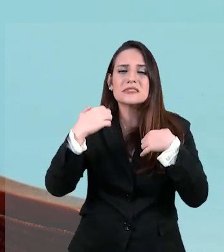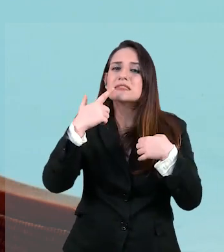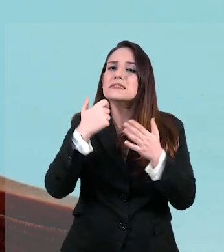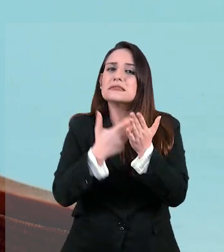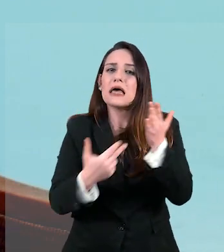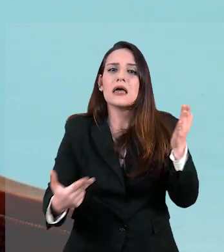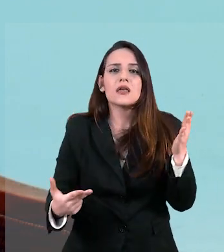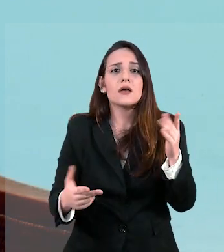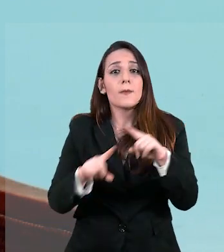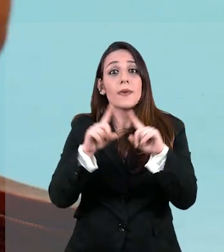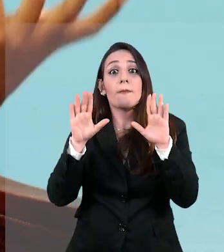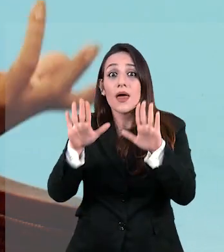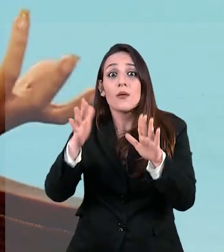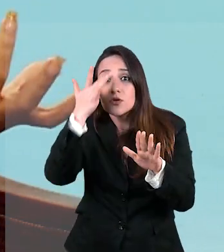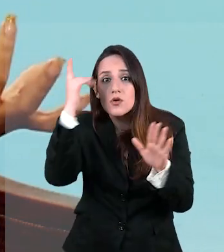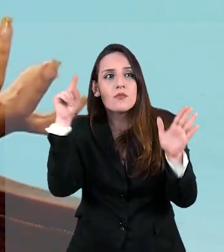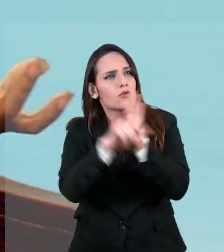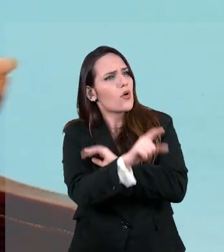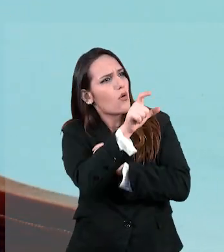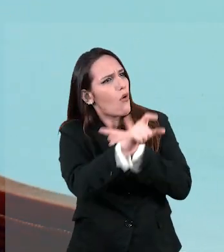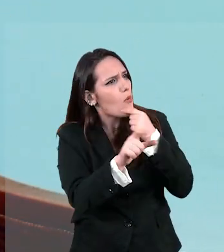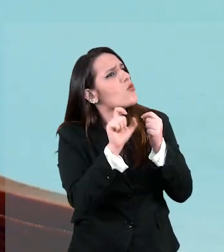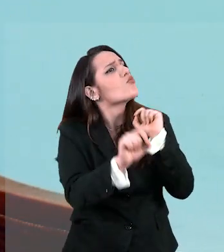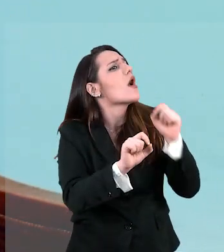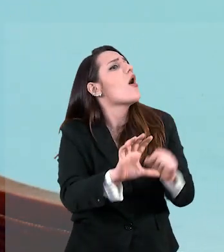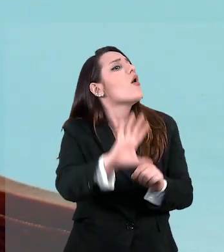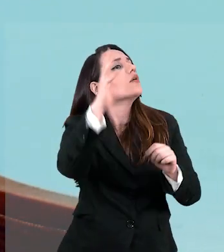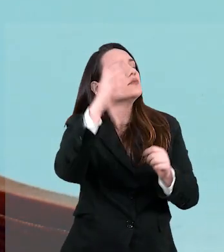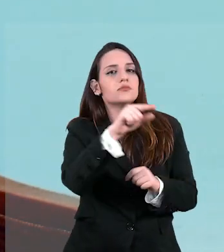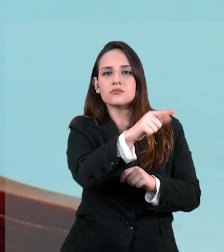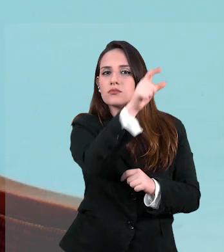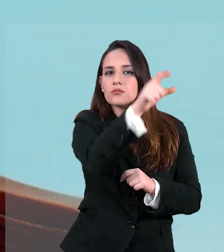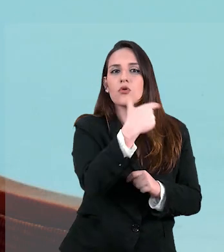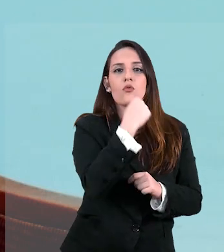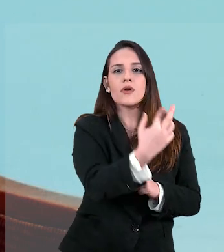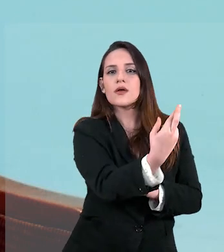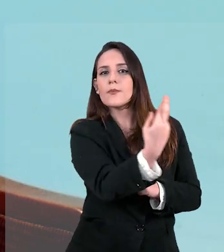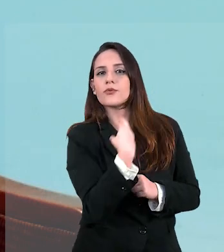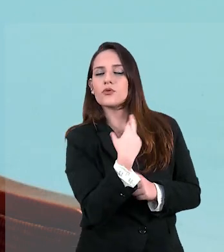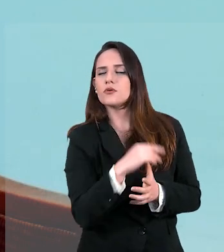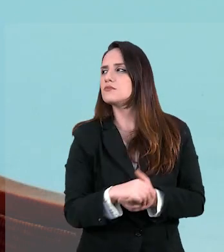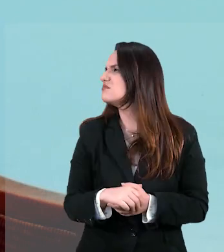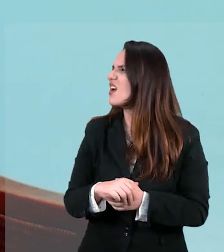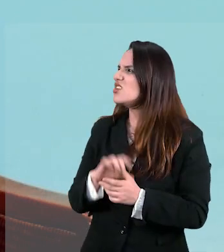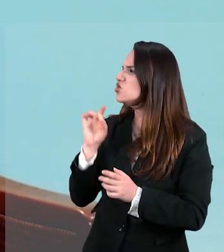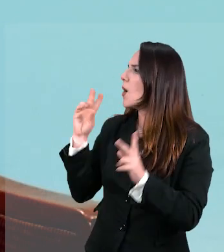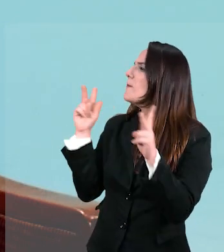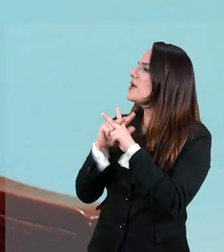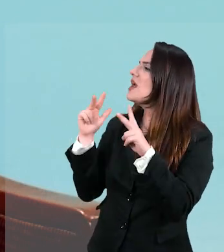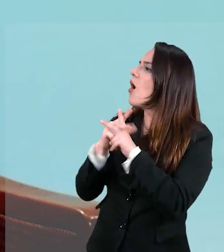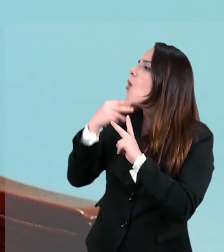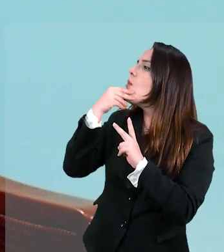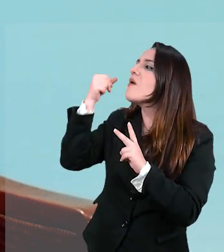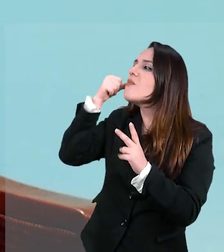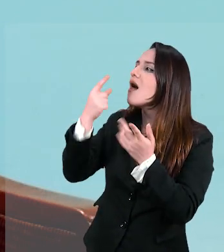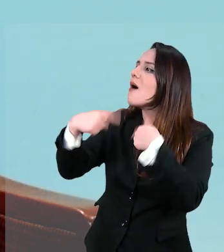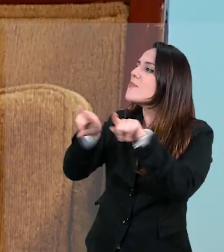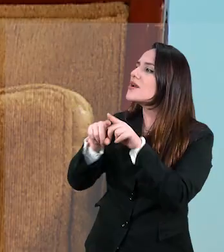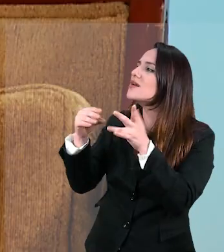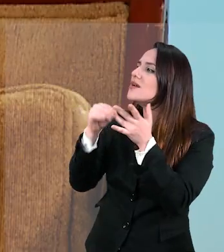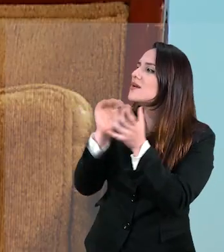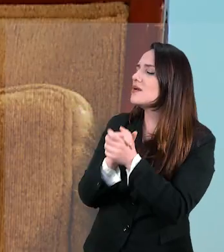sangrava muito e as pessoas perguntavam a ele. E ele simplesmente falava para essas pessoas que era briga de marido e